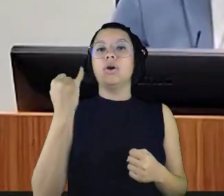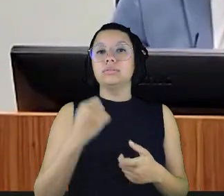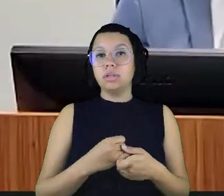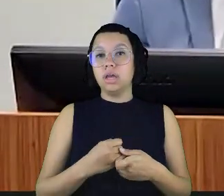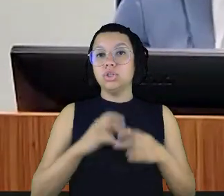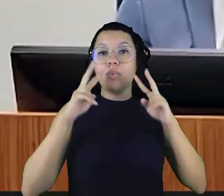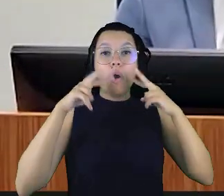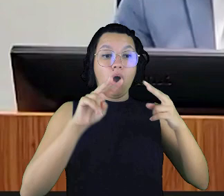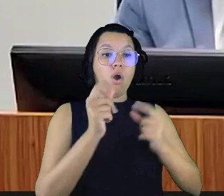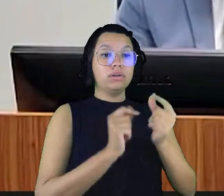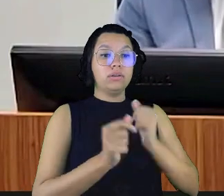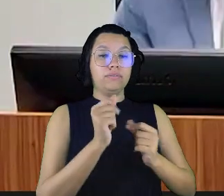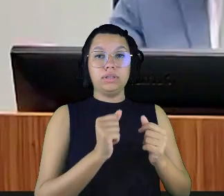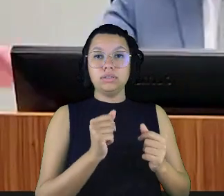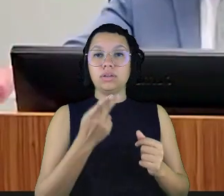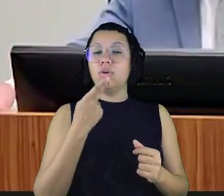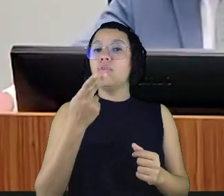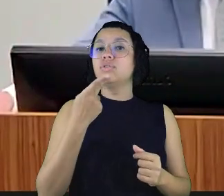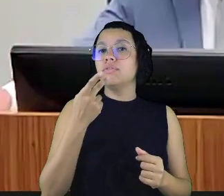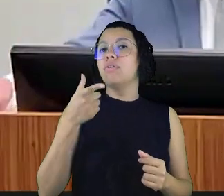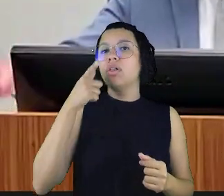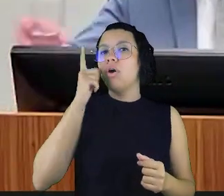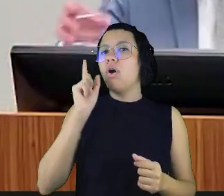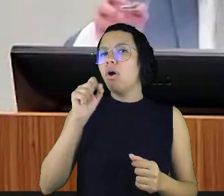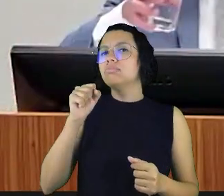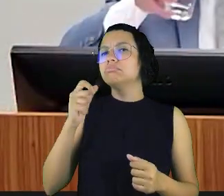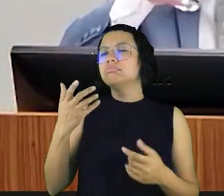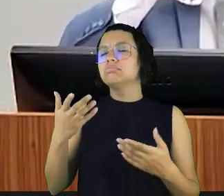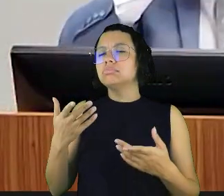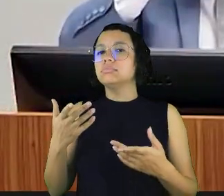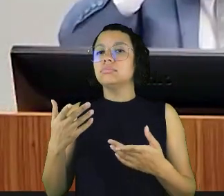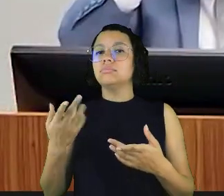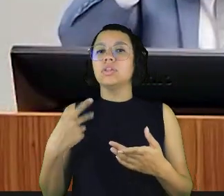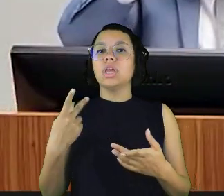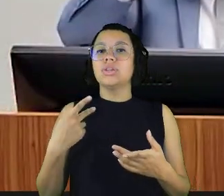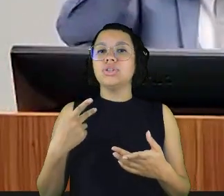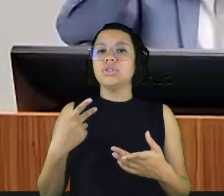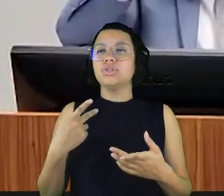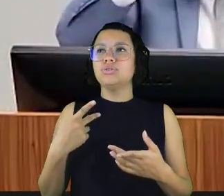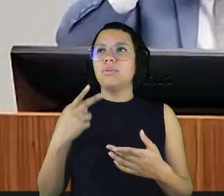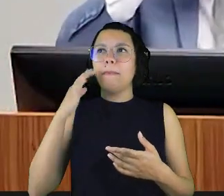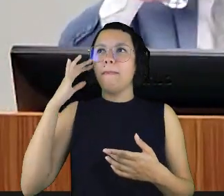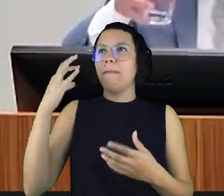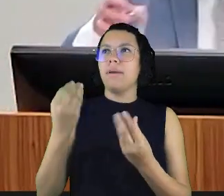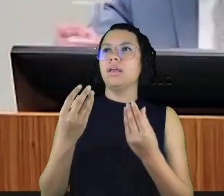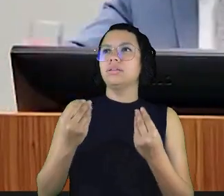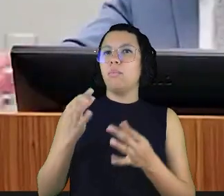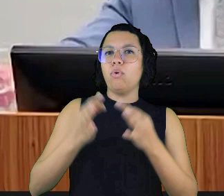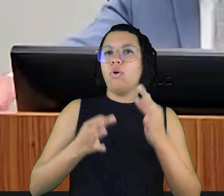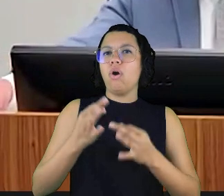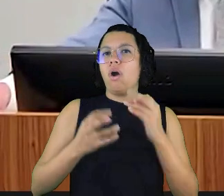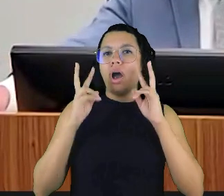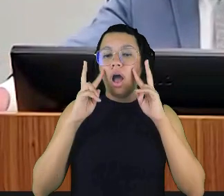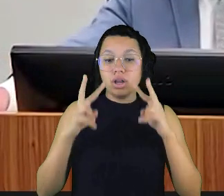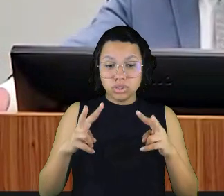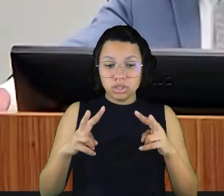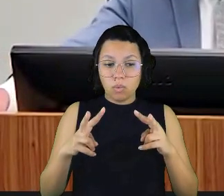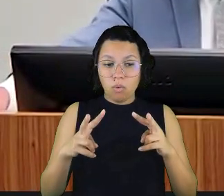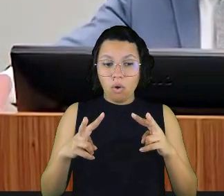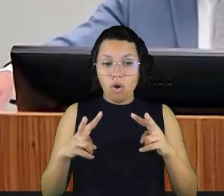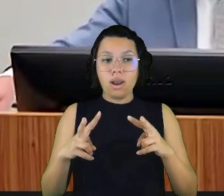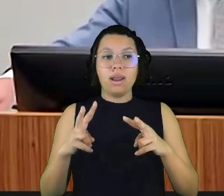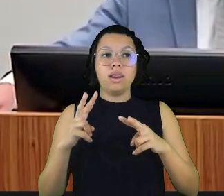você falou ontem, né? Você falou ontem da questão que eu acho que a gente não para muito para pensar no judiciário, a gente não tem aquele pensamento de empresa, do quanto